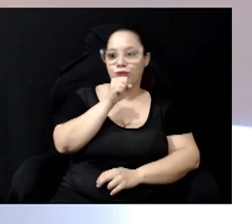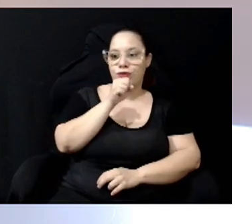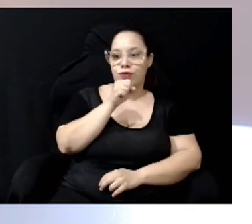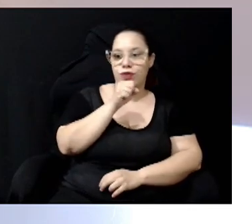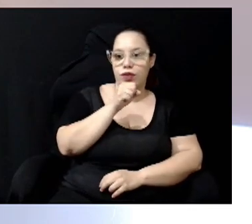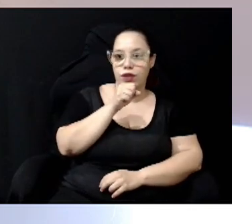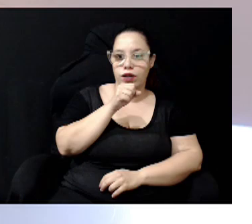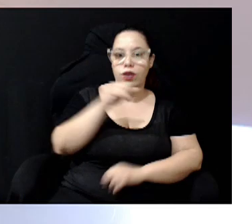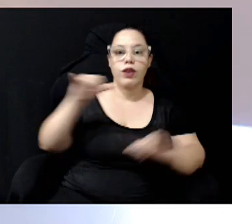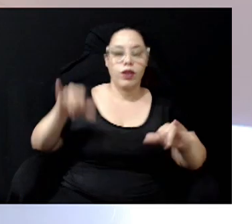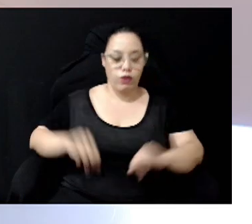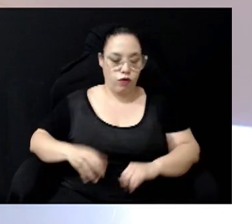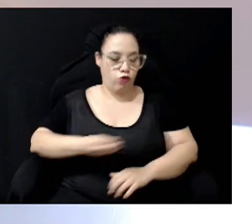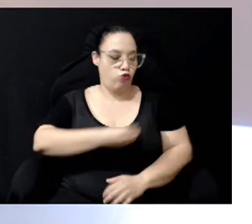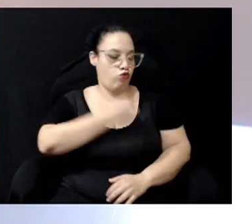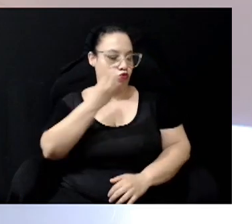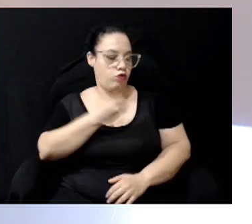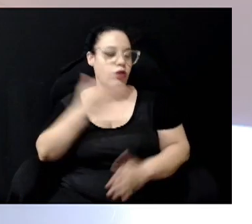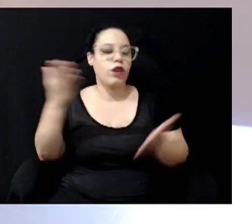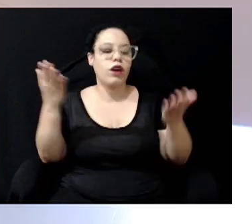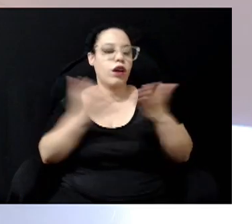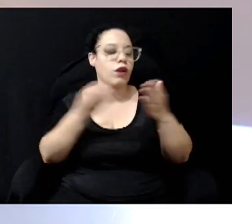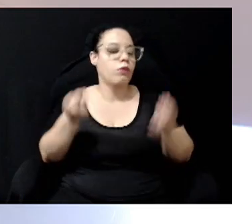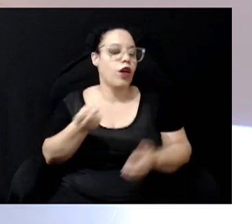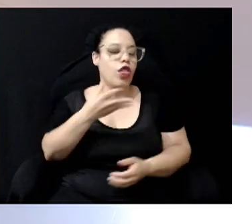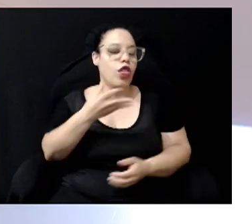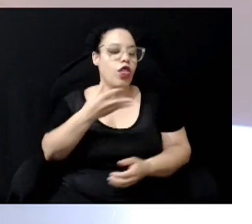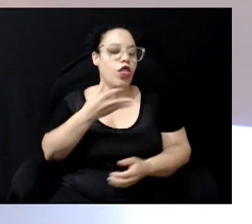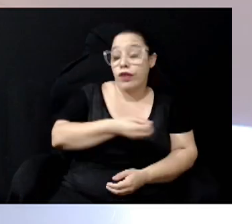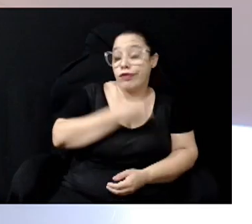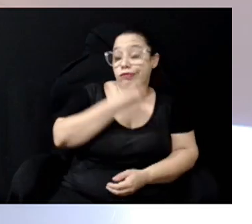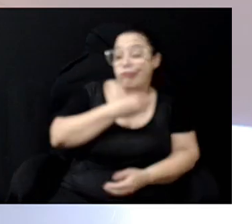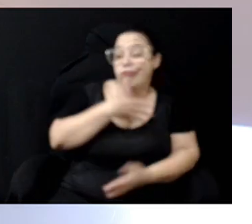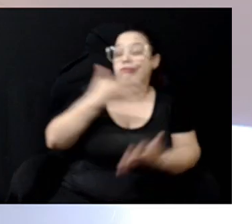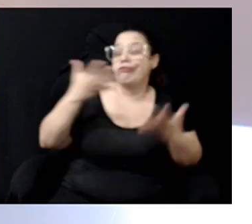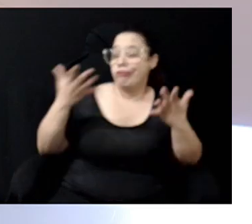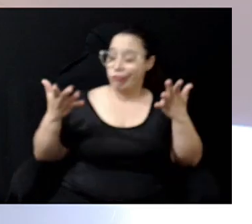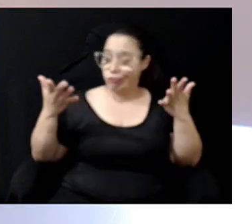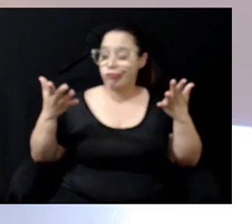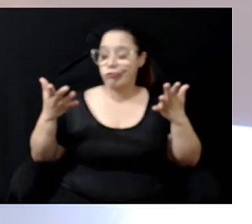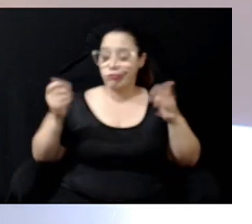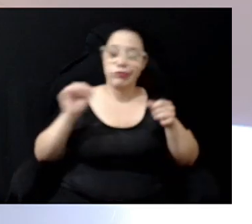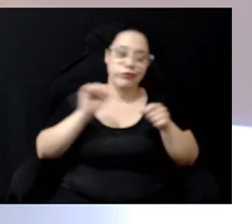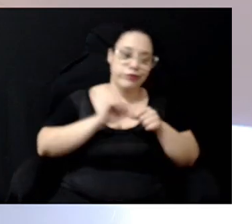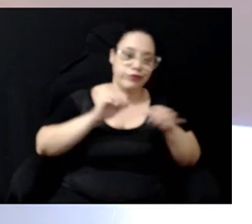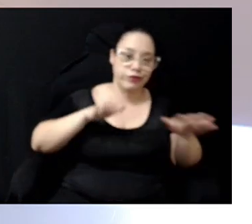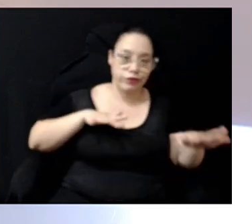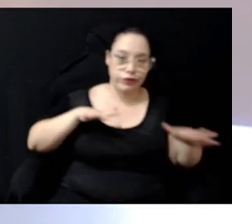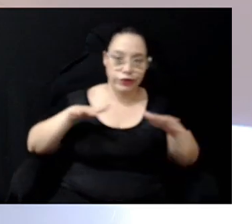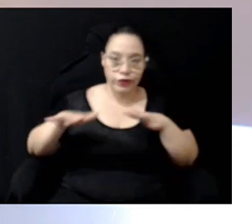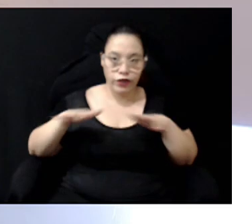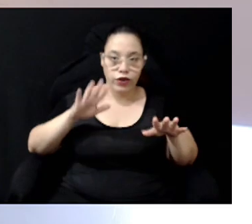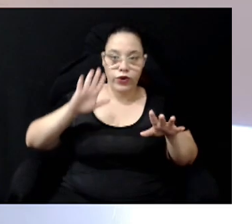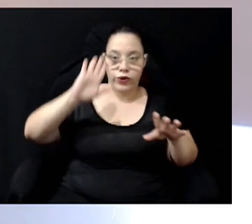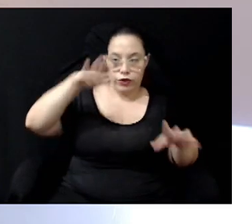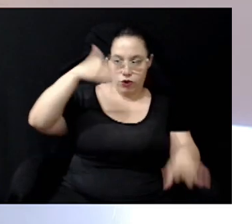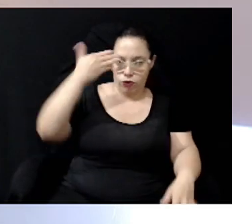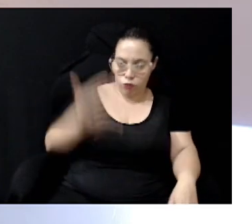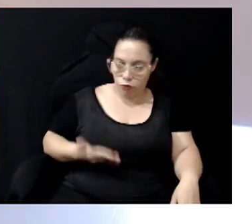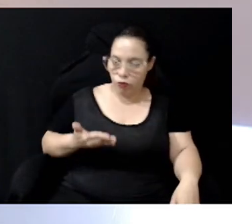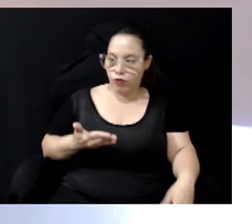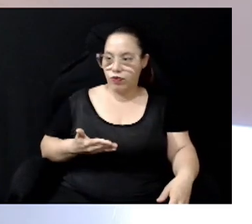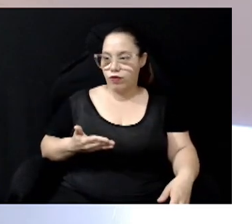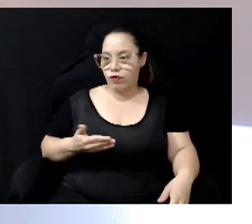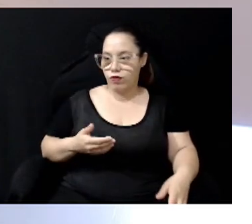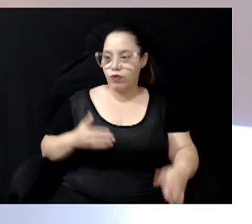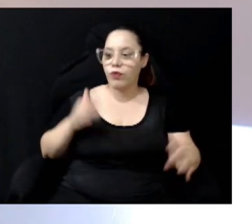e de que agora ele tem uma nova vida. Então, quando a gente faz esse movimento de honrar o que esse animal passou, de concordar com o